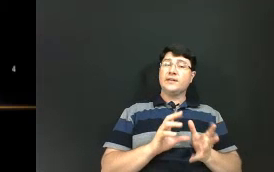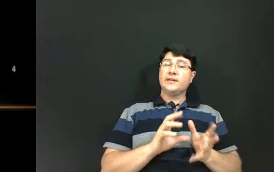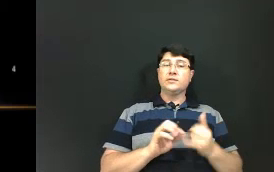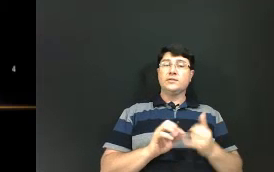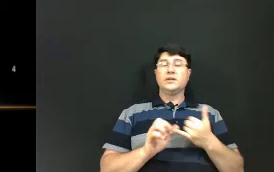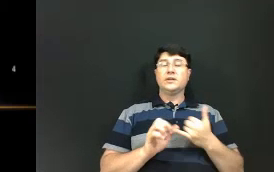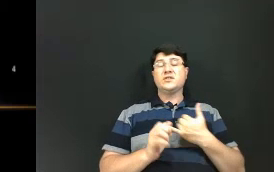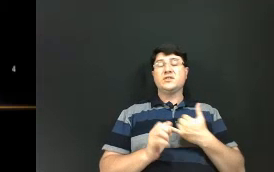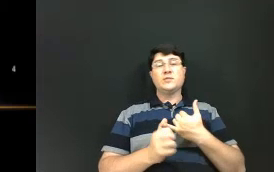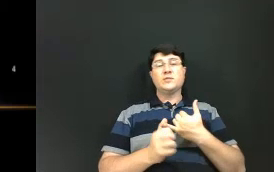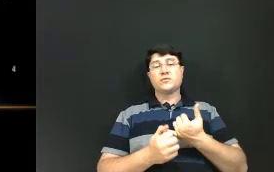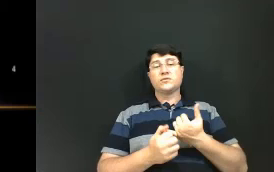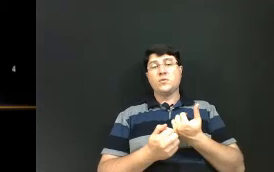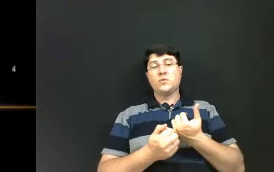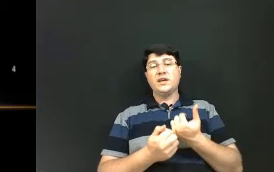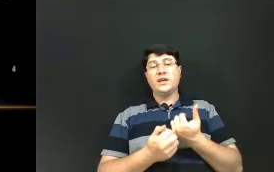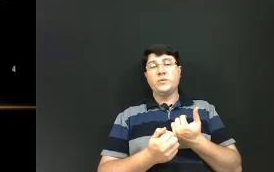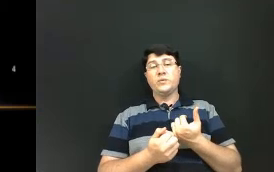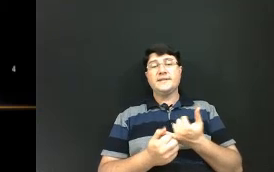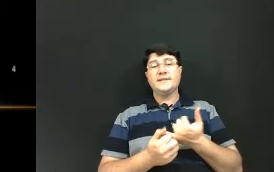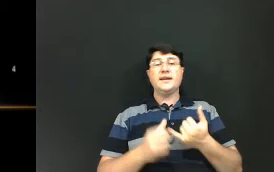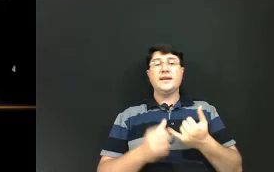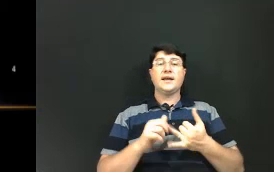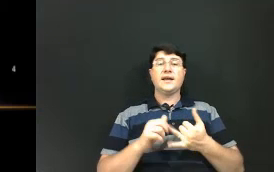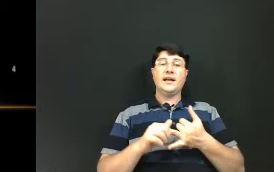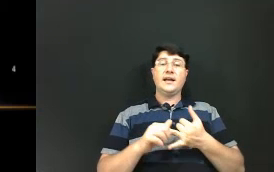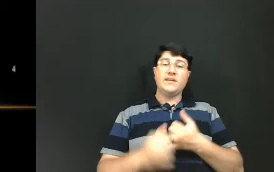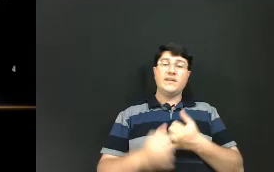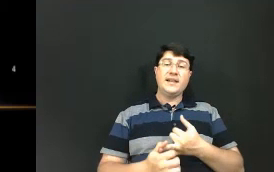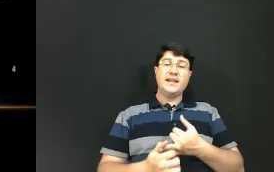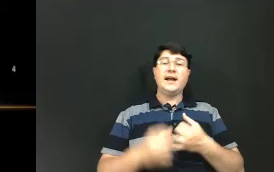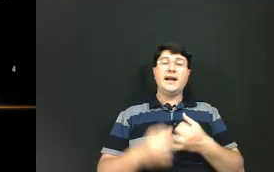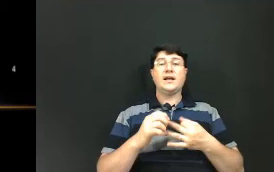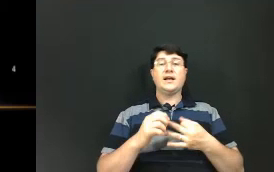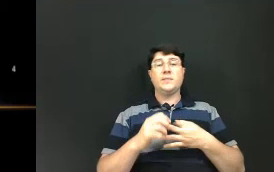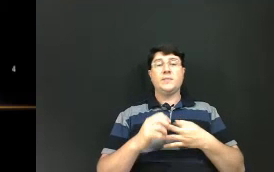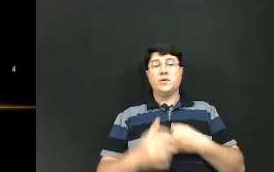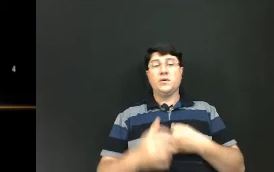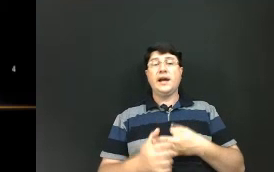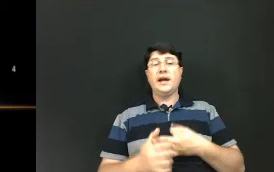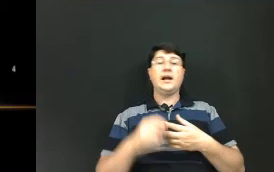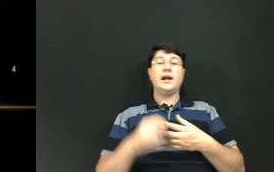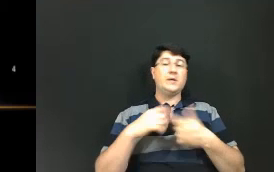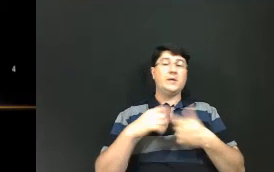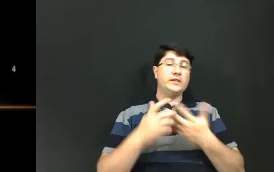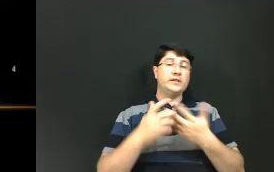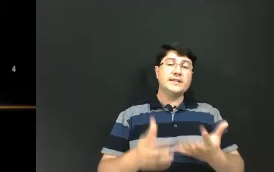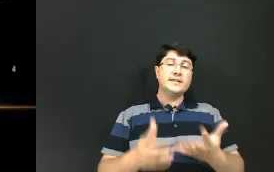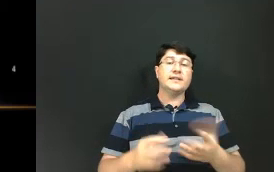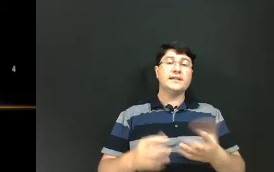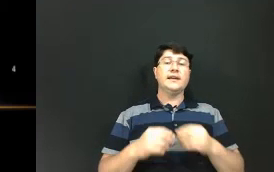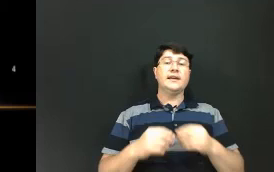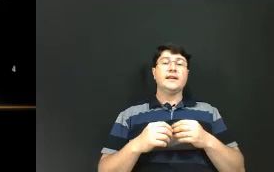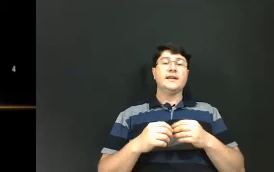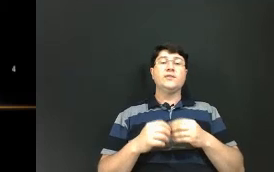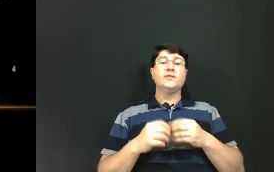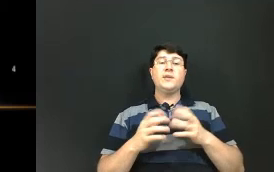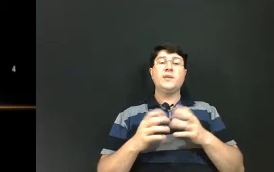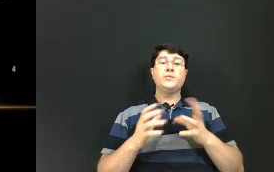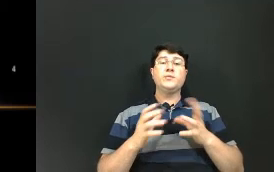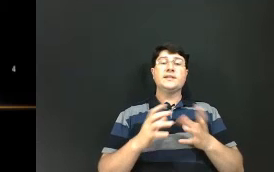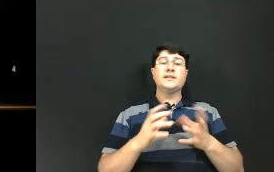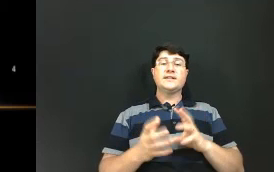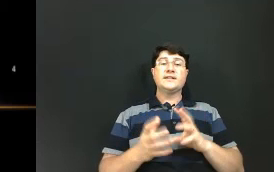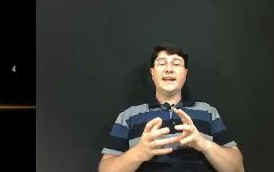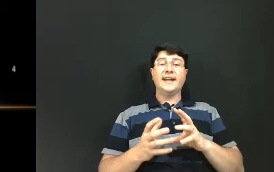de estado. Nós temos como enrubescer, avermelhar, melhorar, amadurecer, né? Então, o